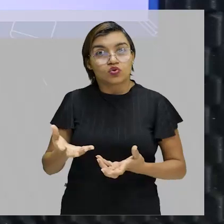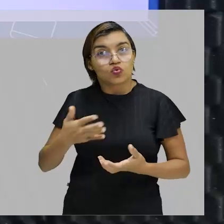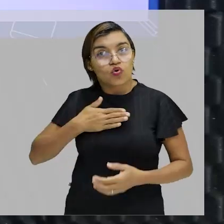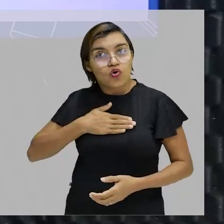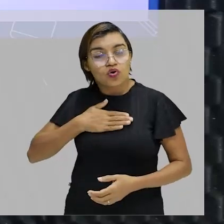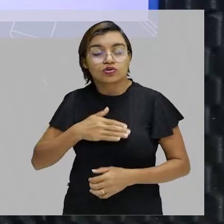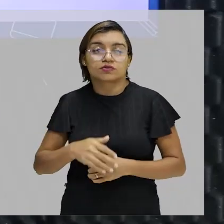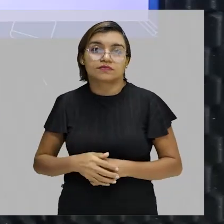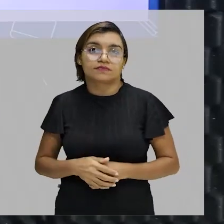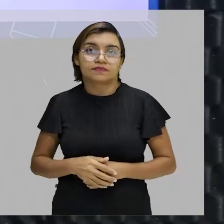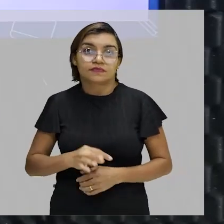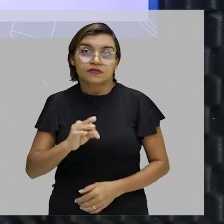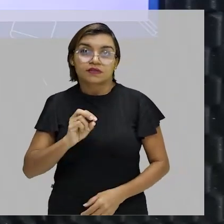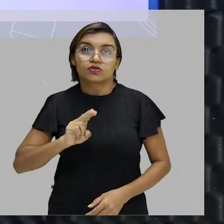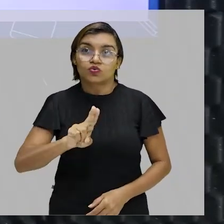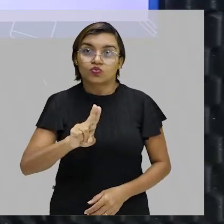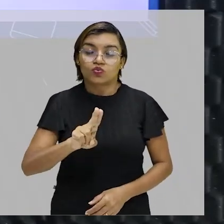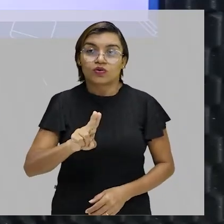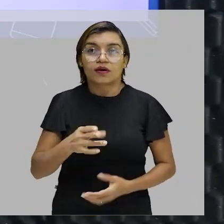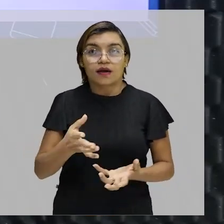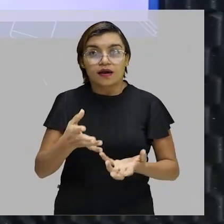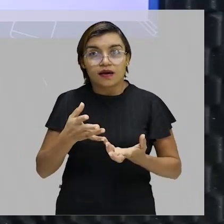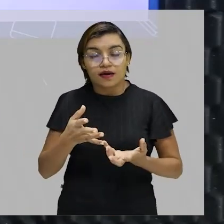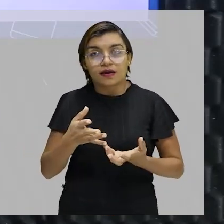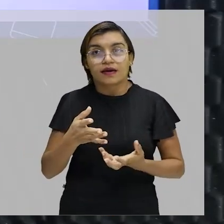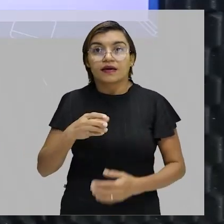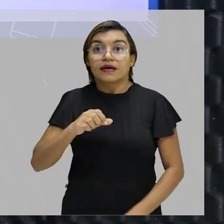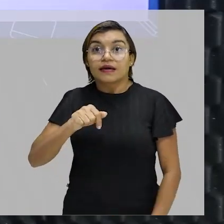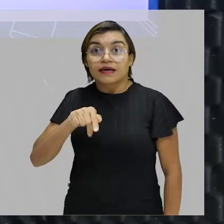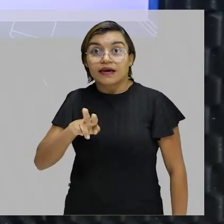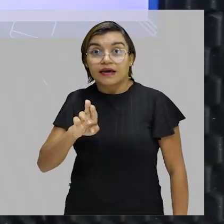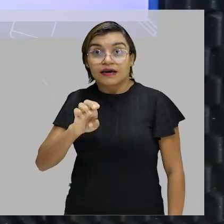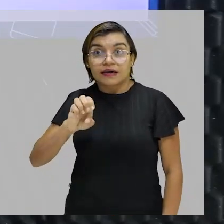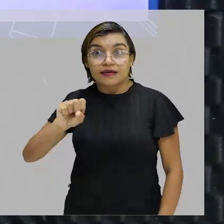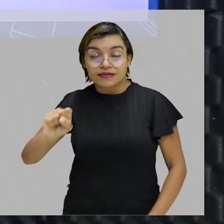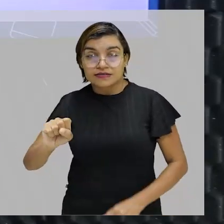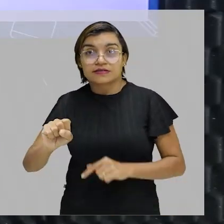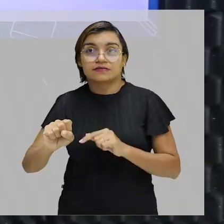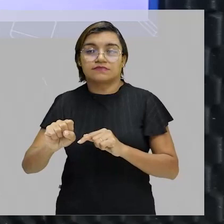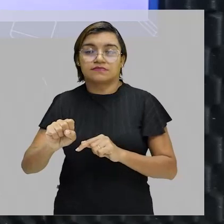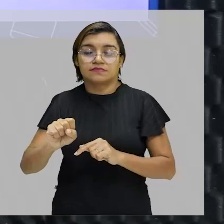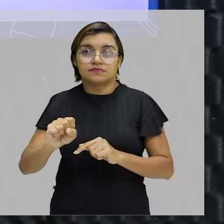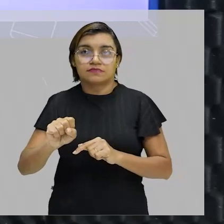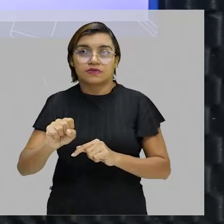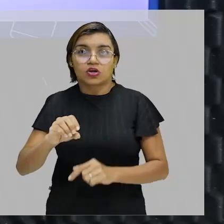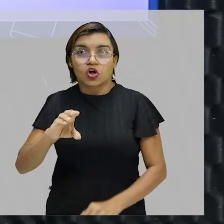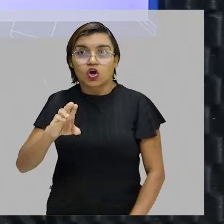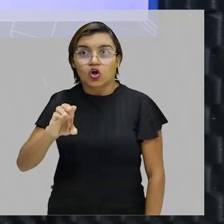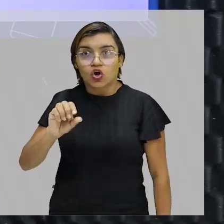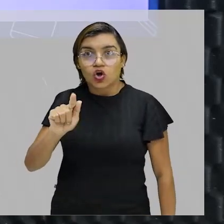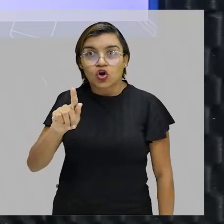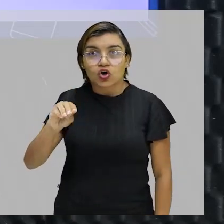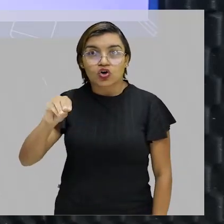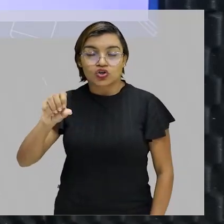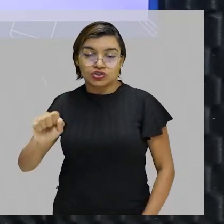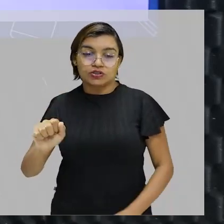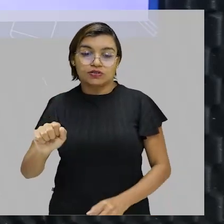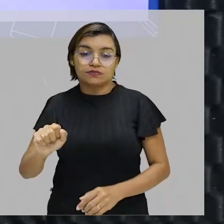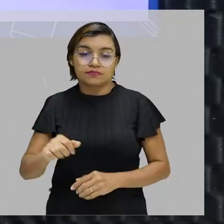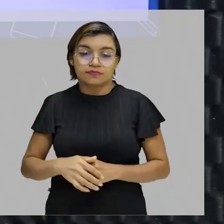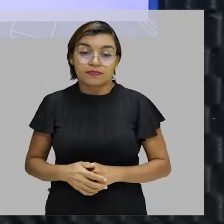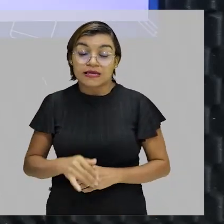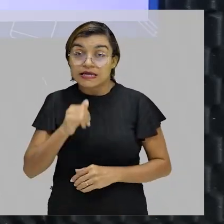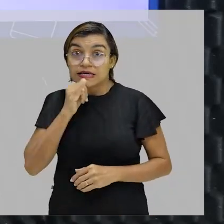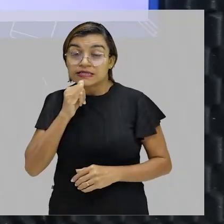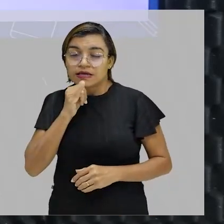de dizer tu queres, tu vais, tu gostas. Tu não é um pronome ofensivo, como